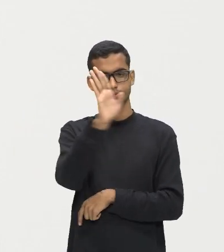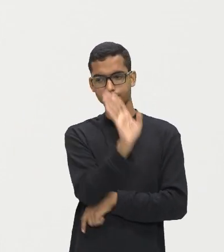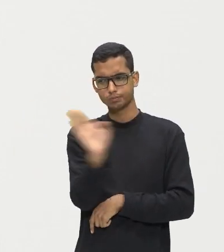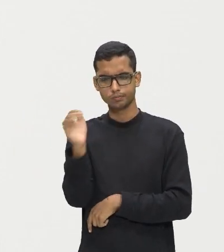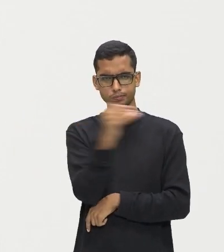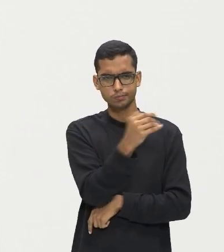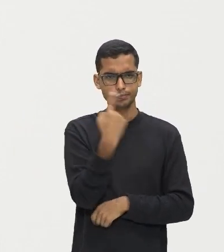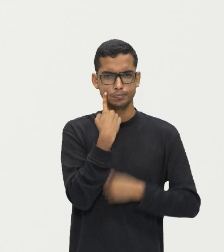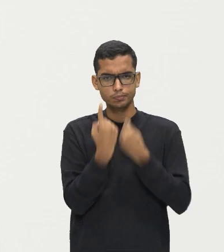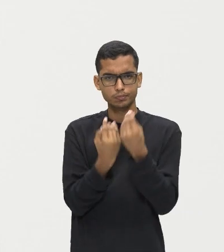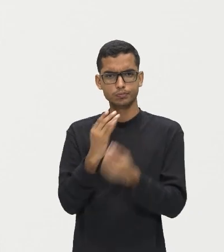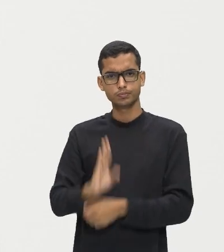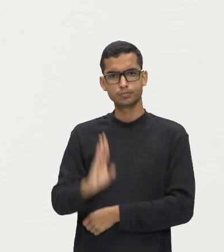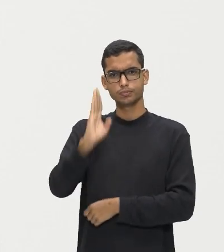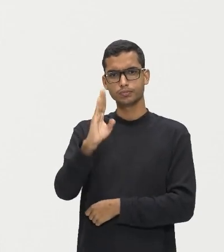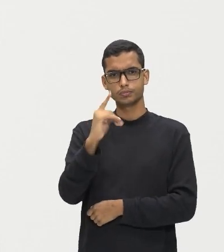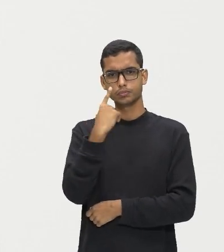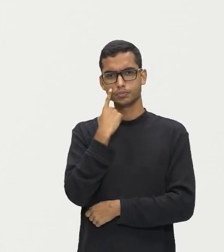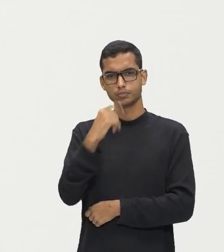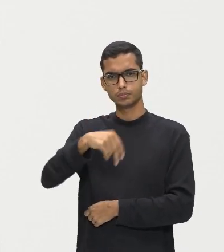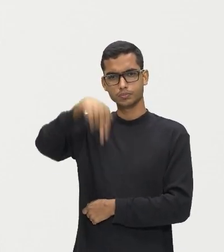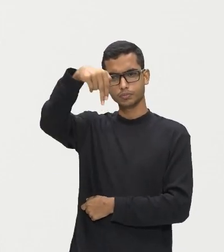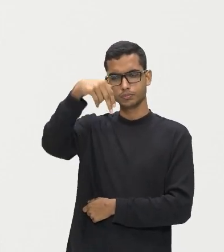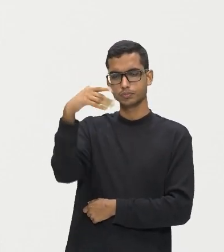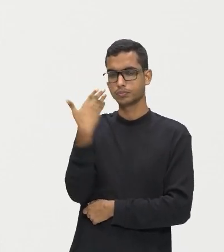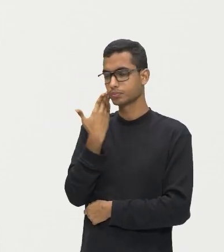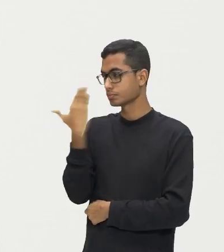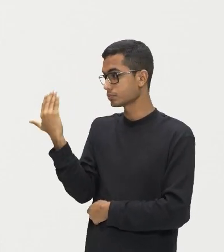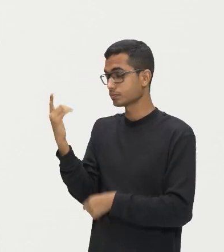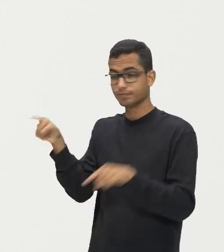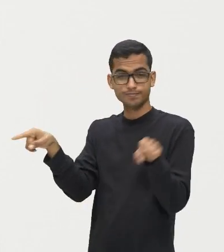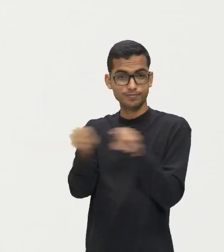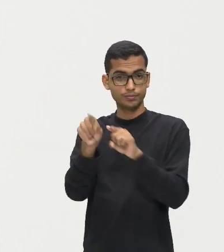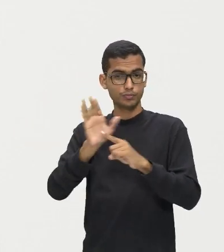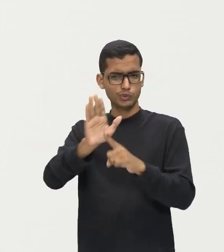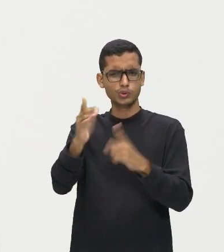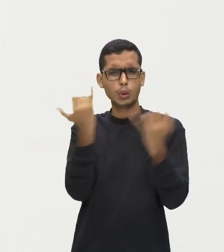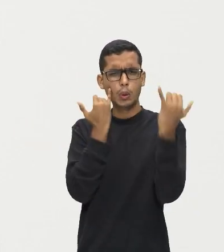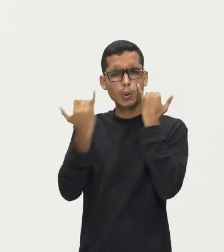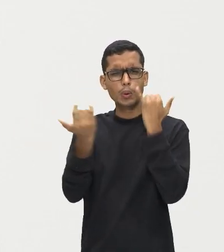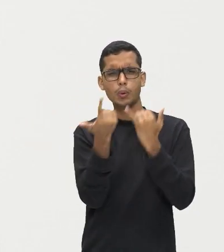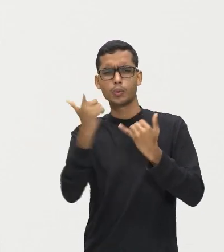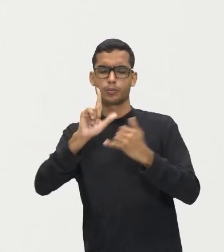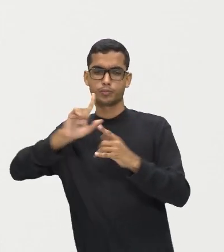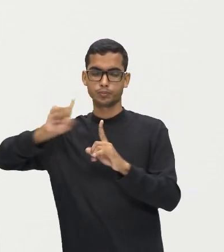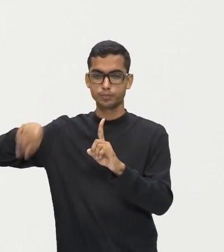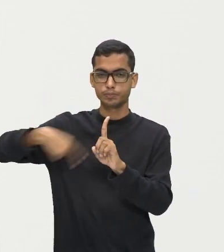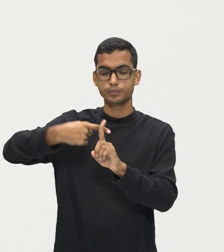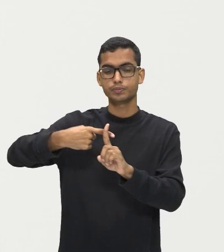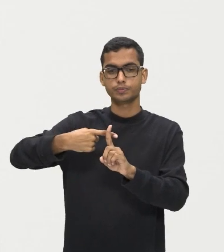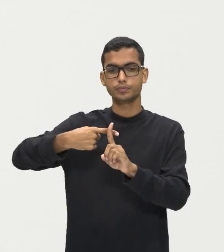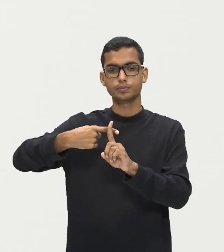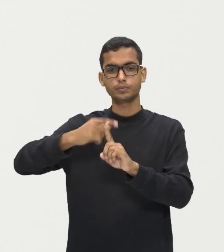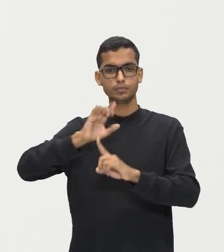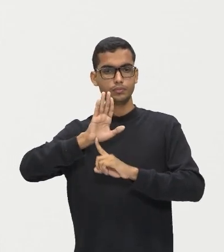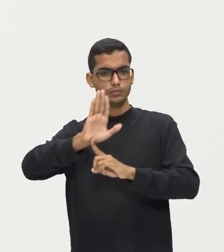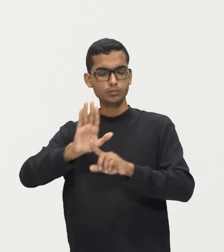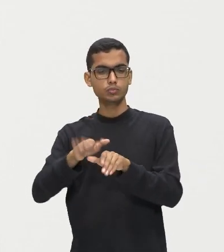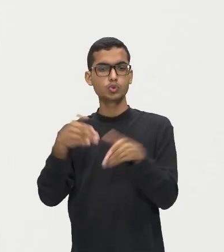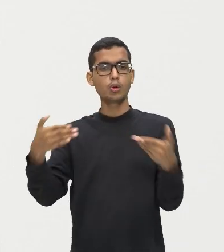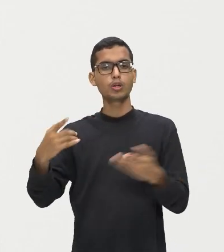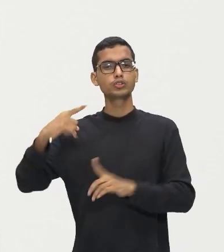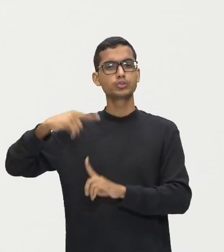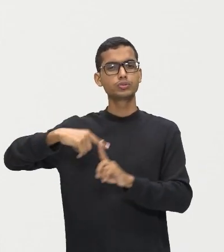deve ser lido. Ainda esse mapa me traz outras informações. Ele me traz quais são os